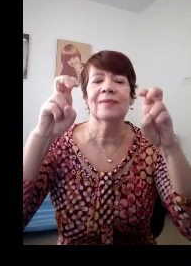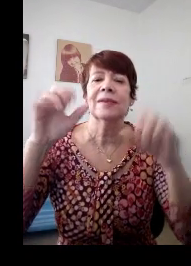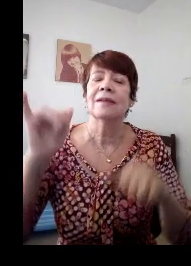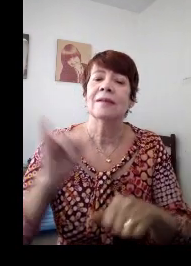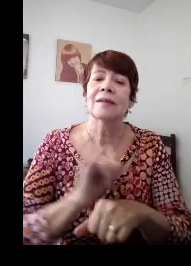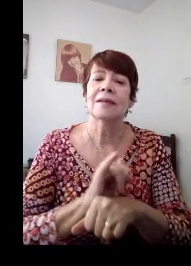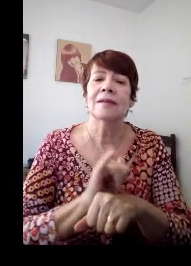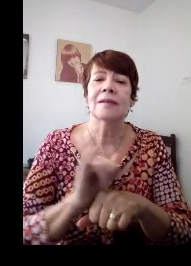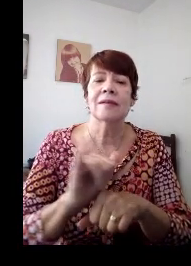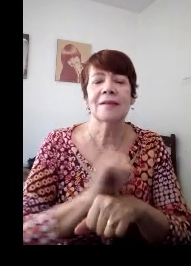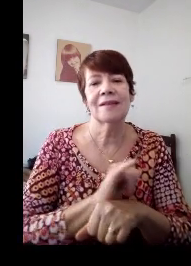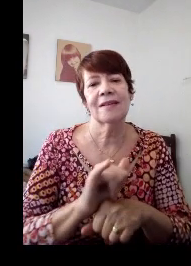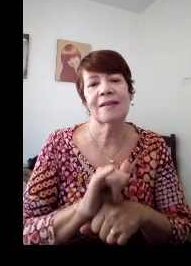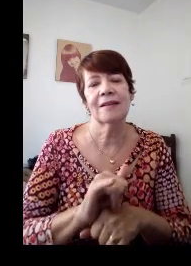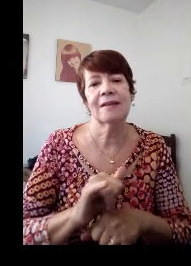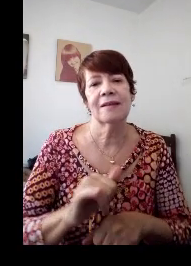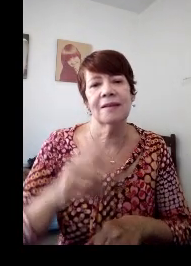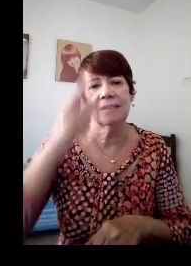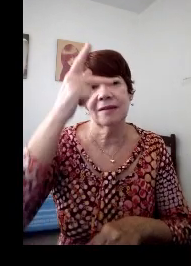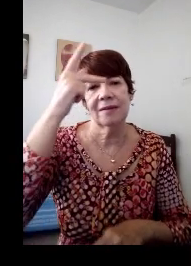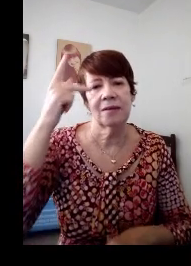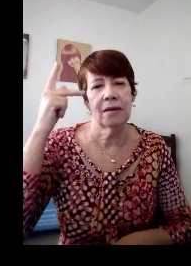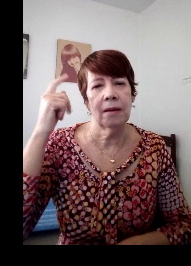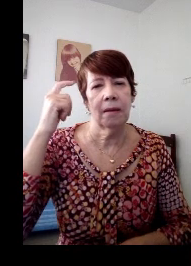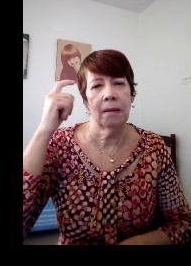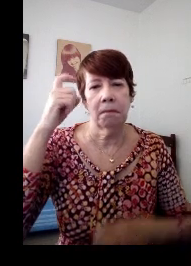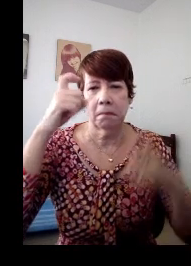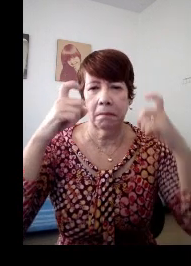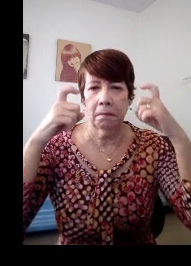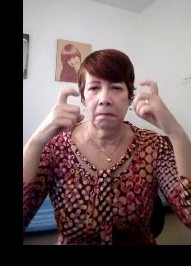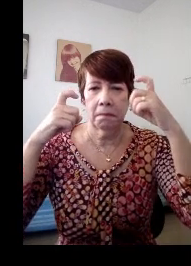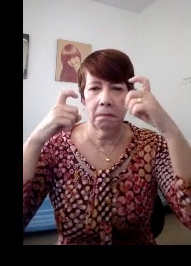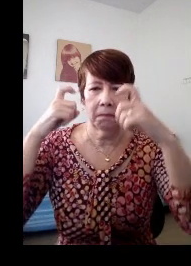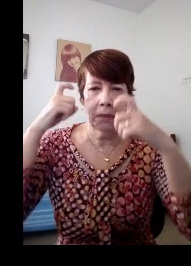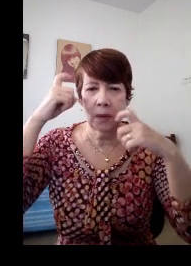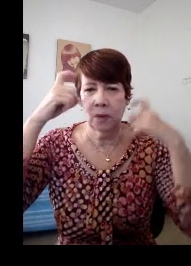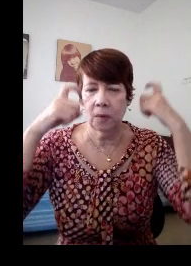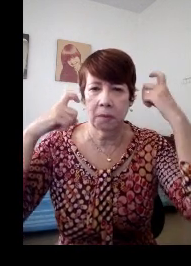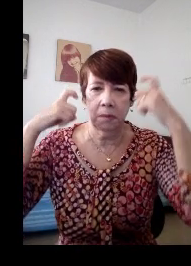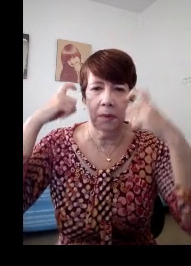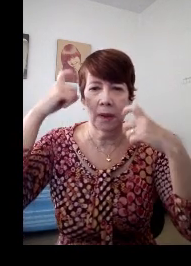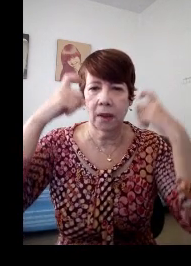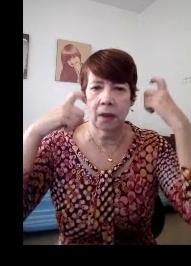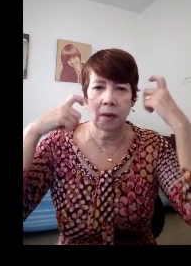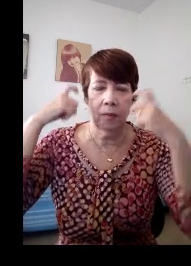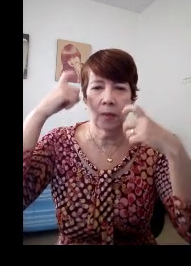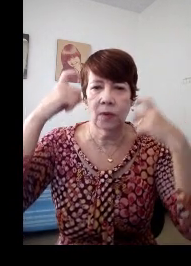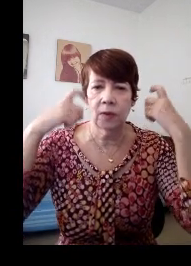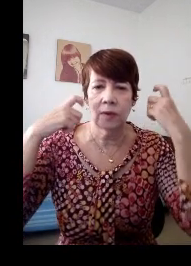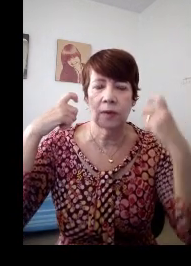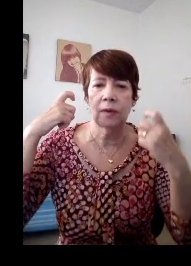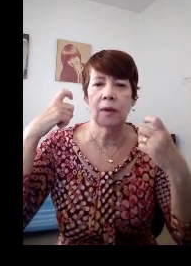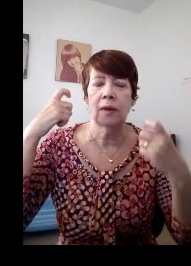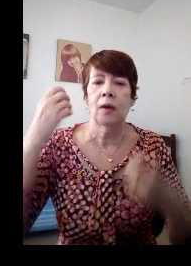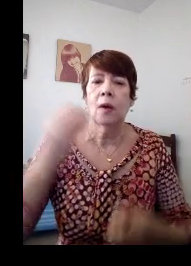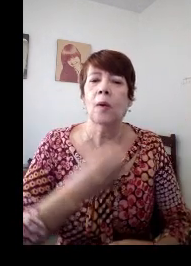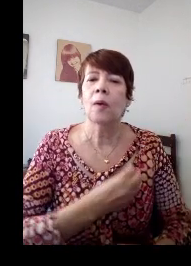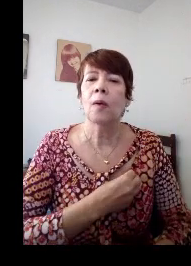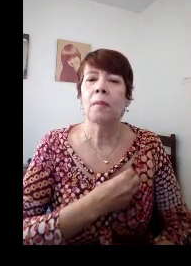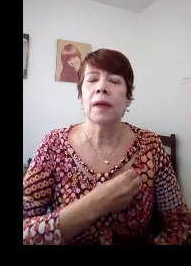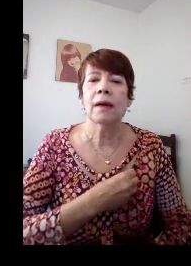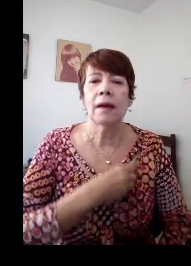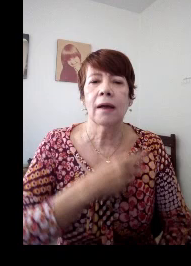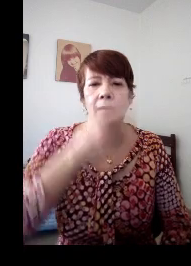questão de que muitas vezes nós estamos preocupados com o mal que está